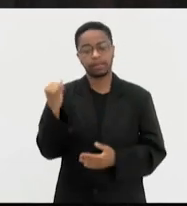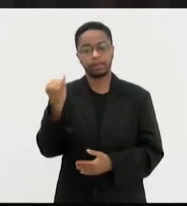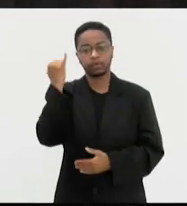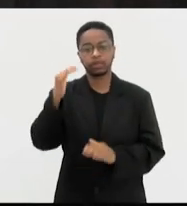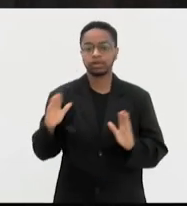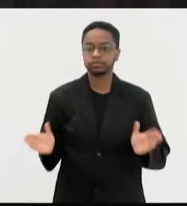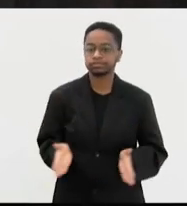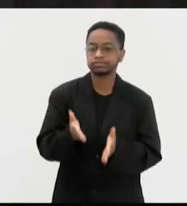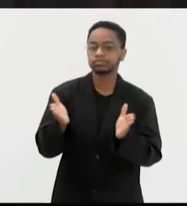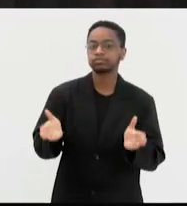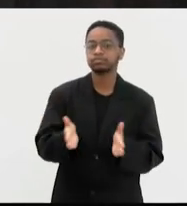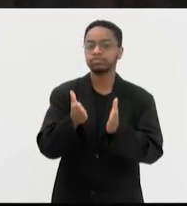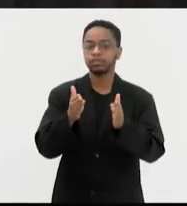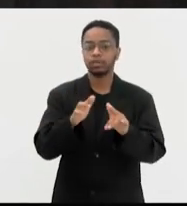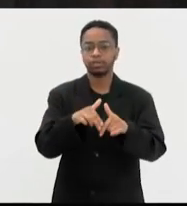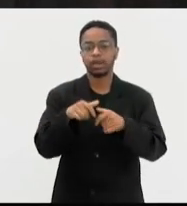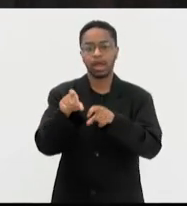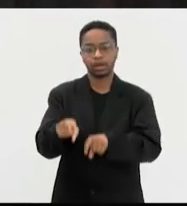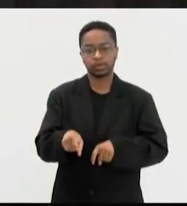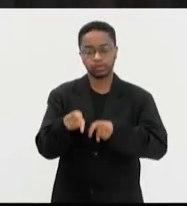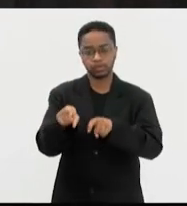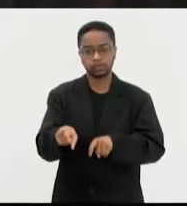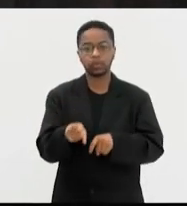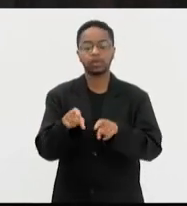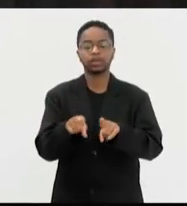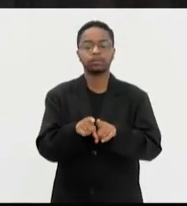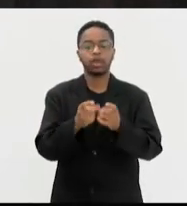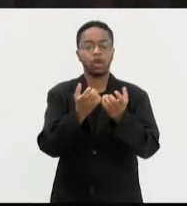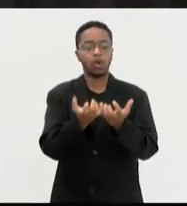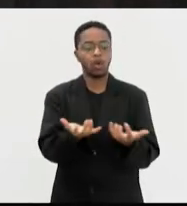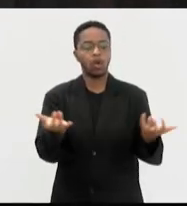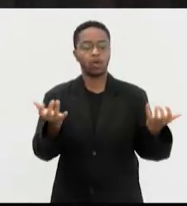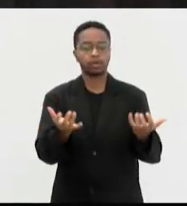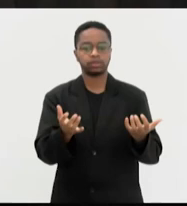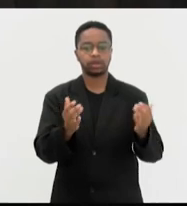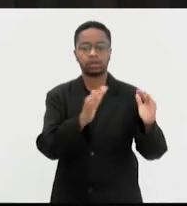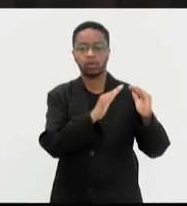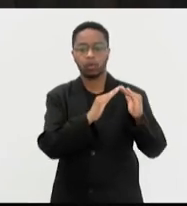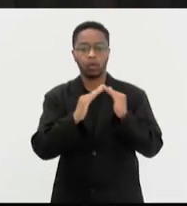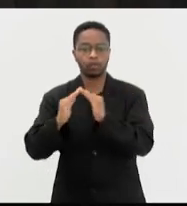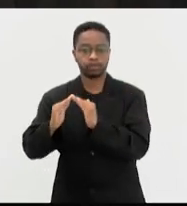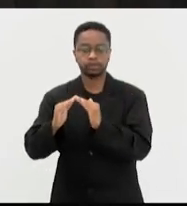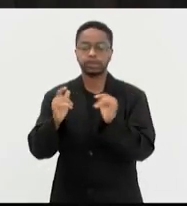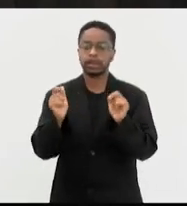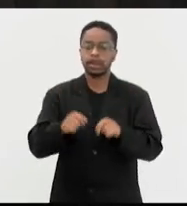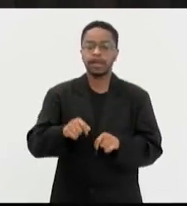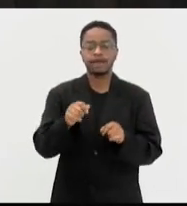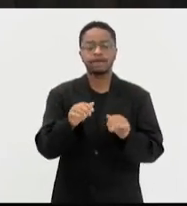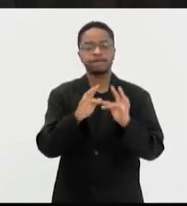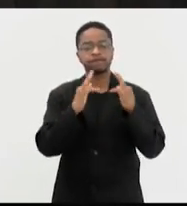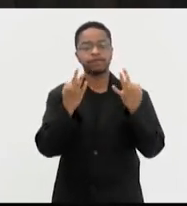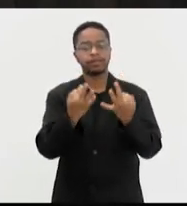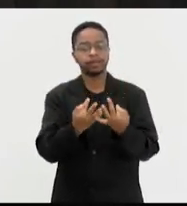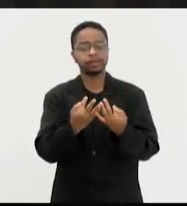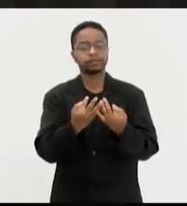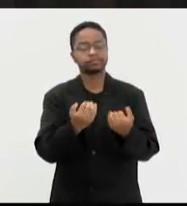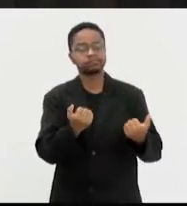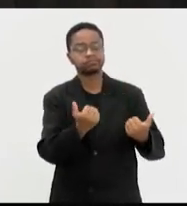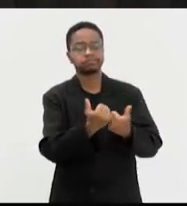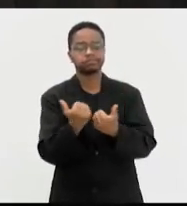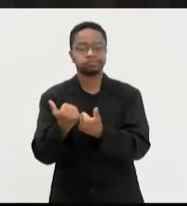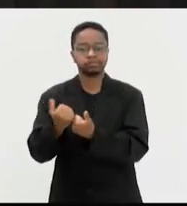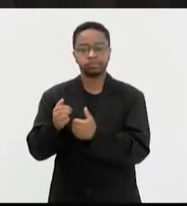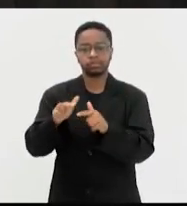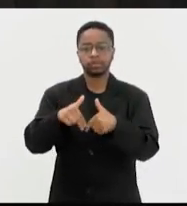tá certo a através da Agricultura das Hortas comunitárias para que as famílias possam ser beneficiadas através